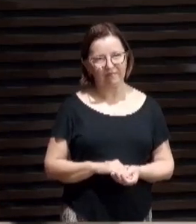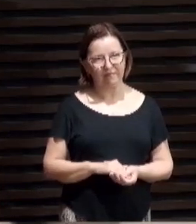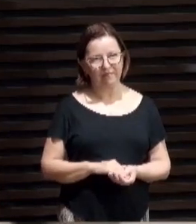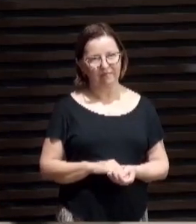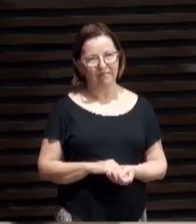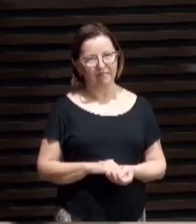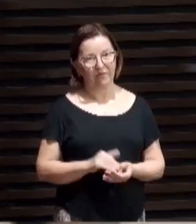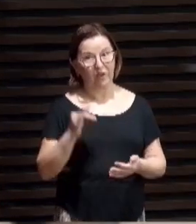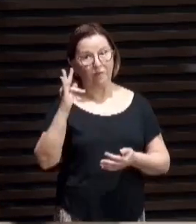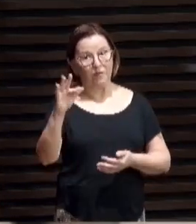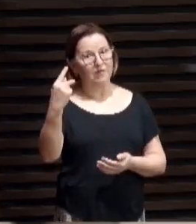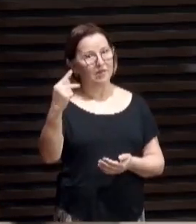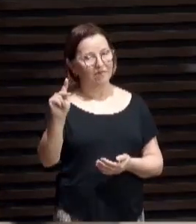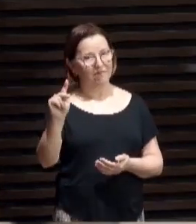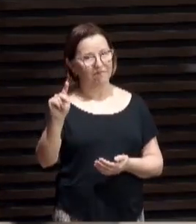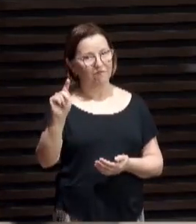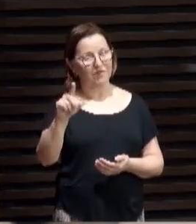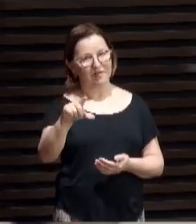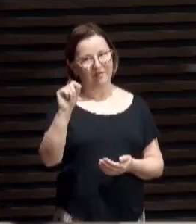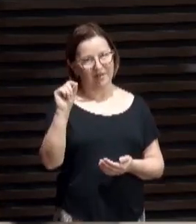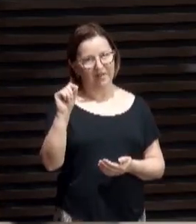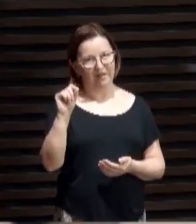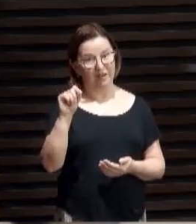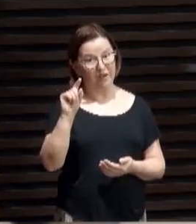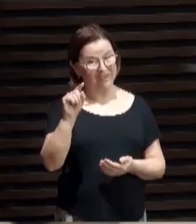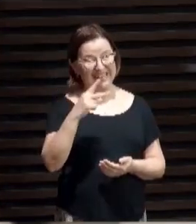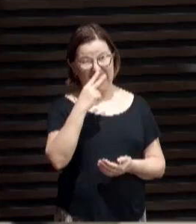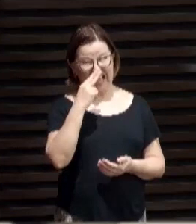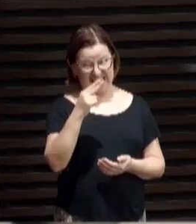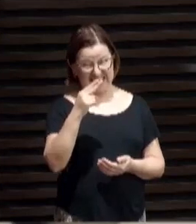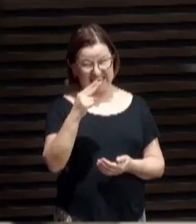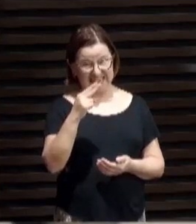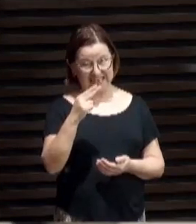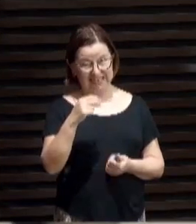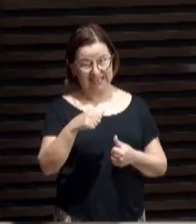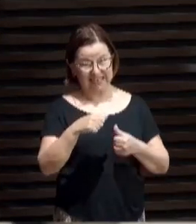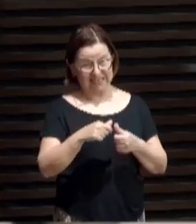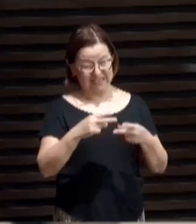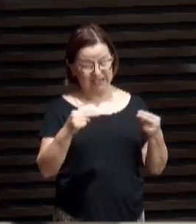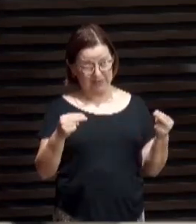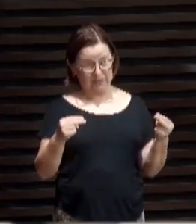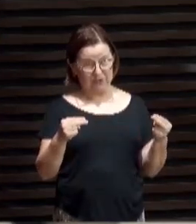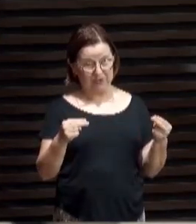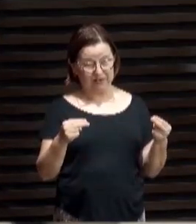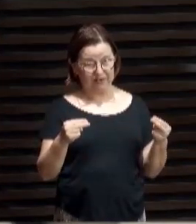O destino é seu, você que sabe. Você acha que essa comida vai lhe dar